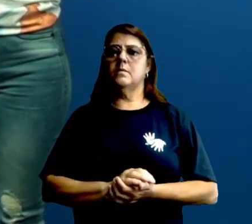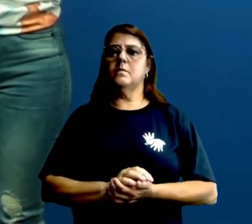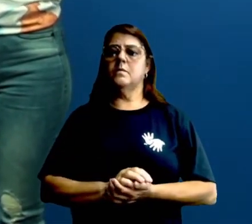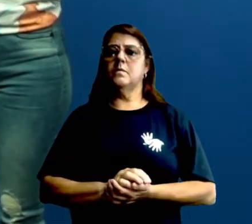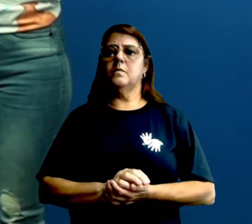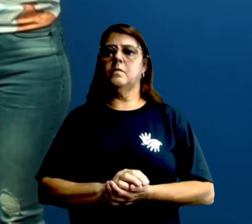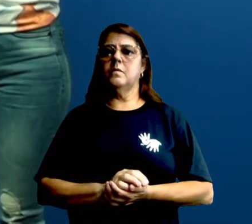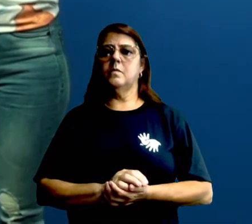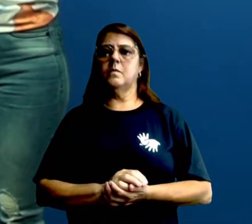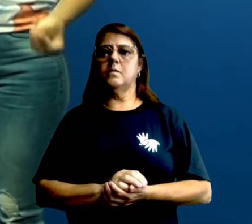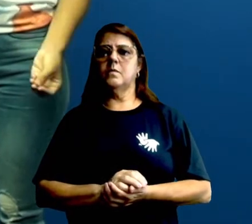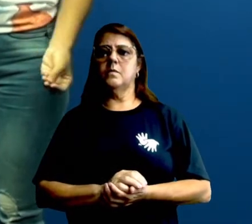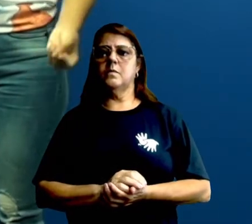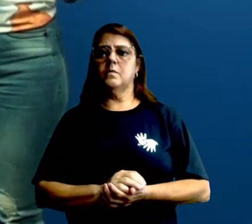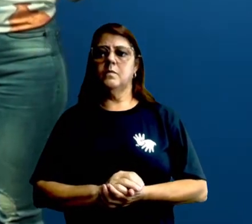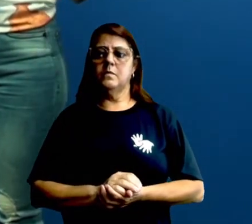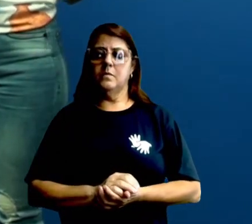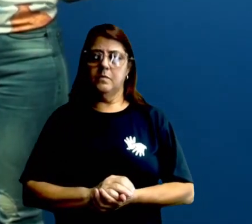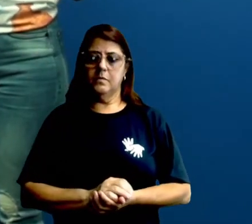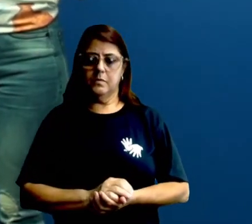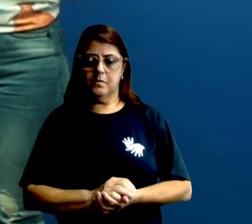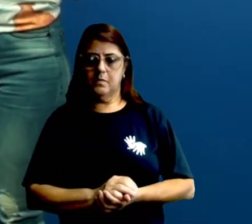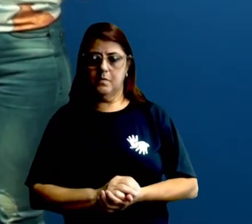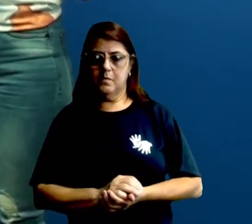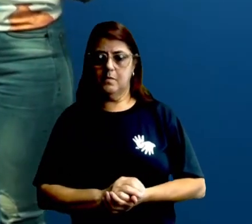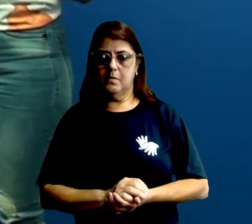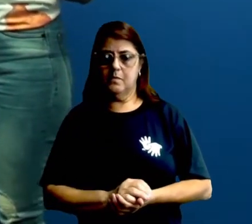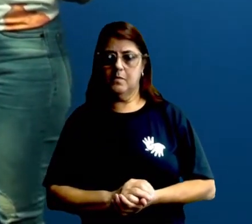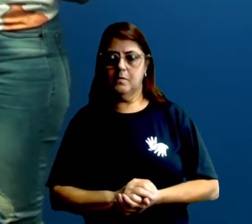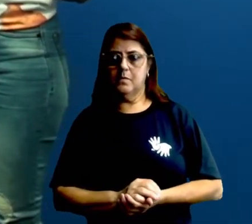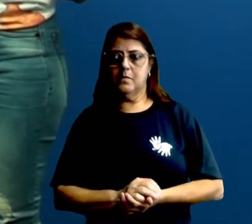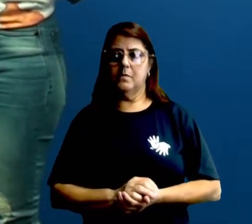formação cultural do lugar onde ela está sendo